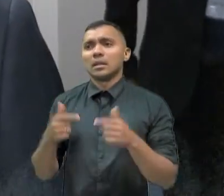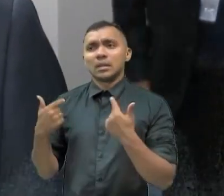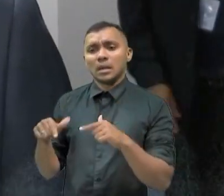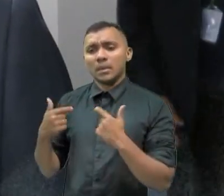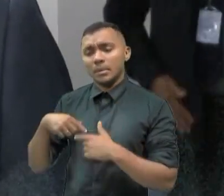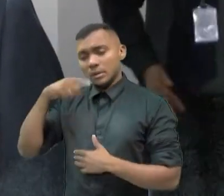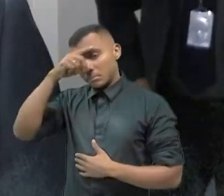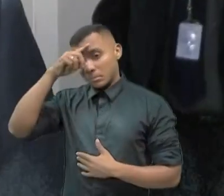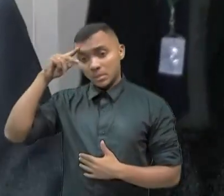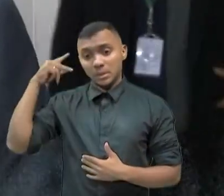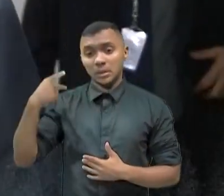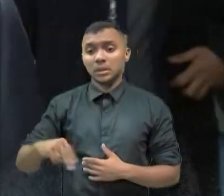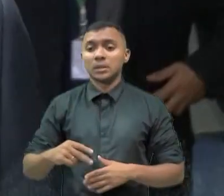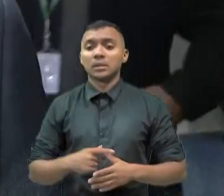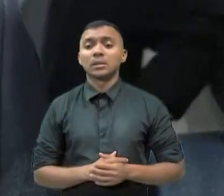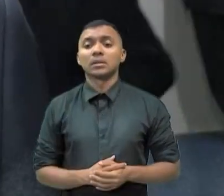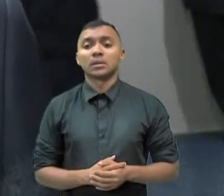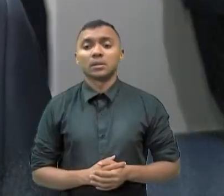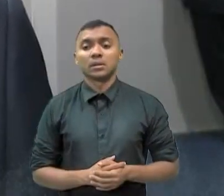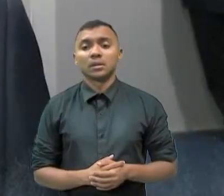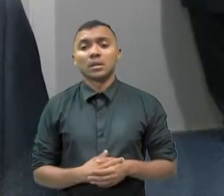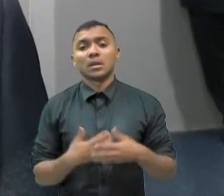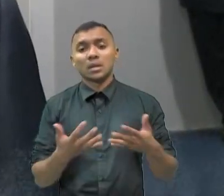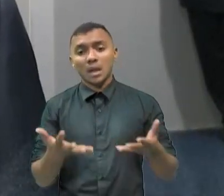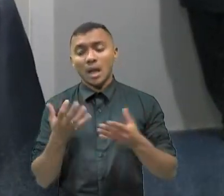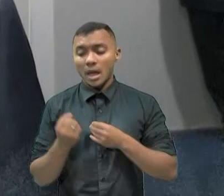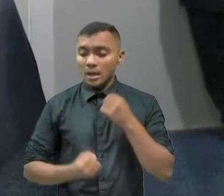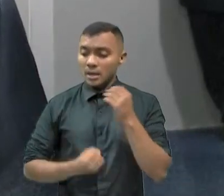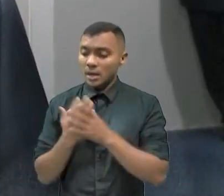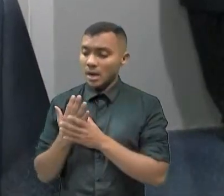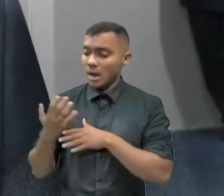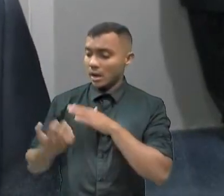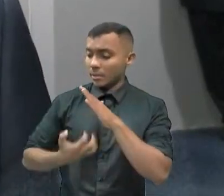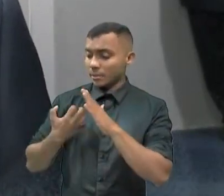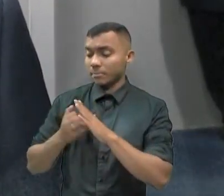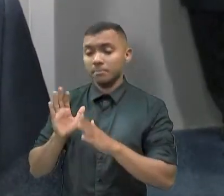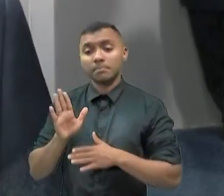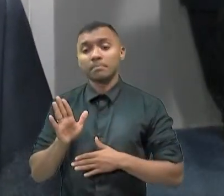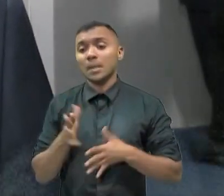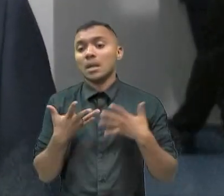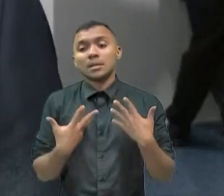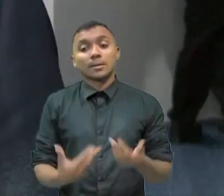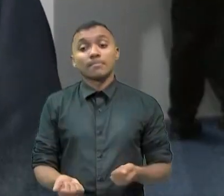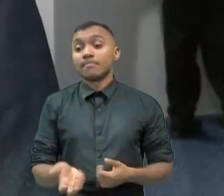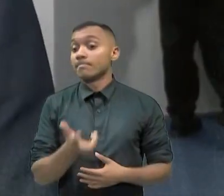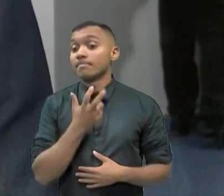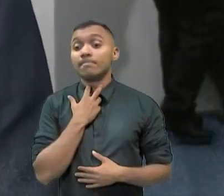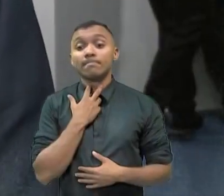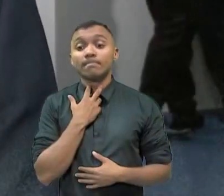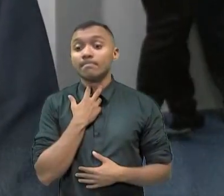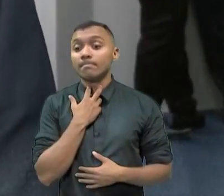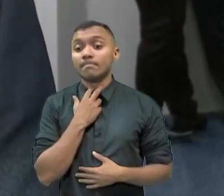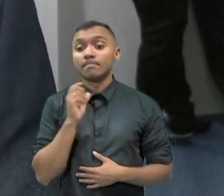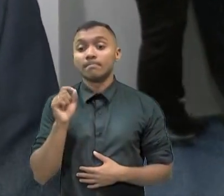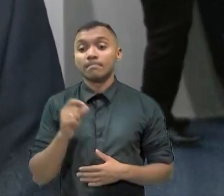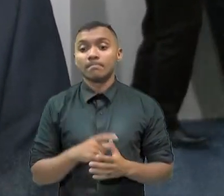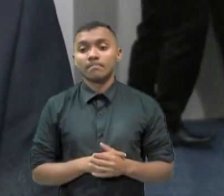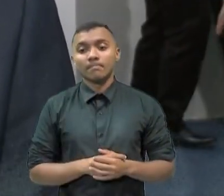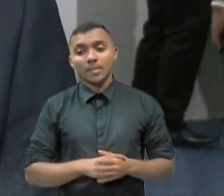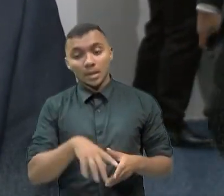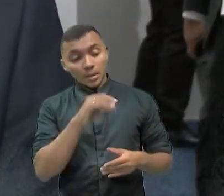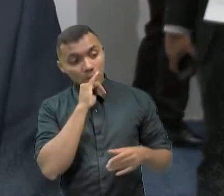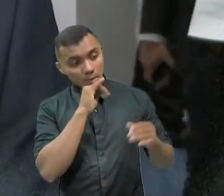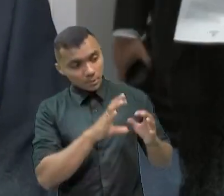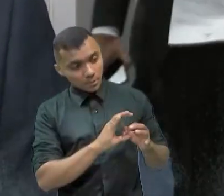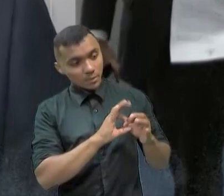roça, aquele trabalhador que quer empreender. Nós não podemos aceitar que seja razoável que para uma licença se